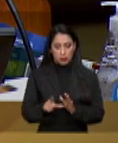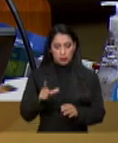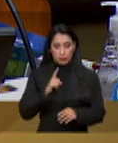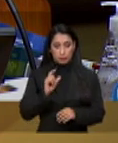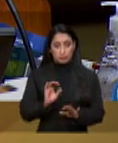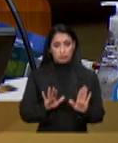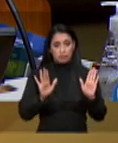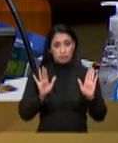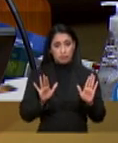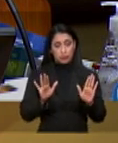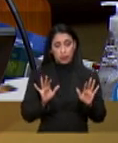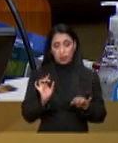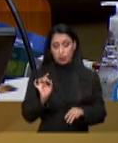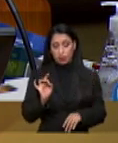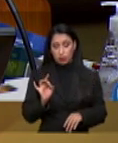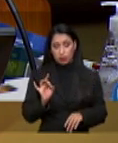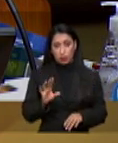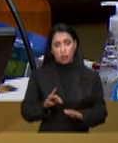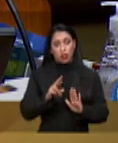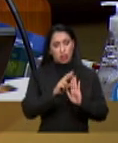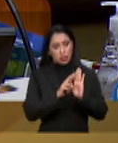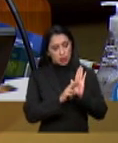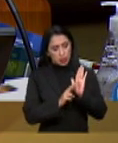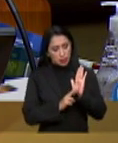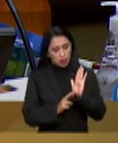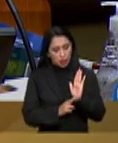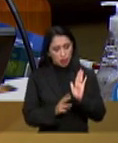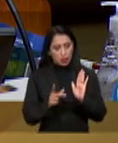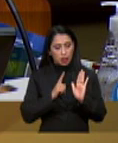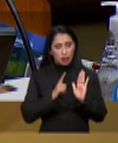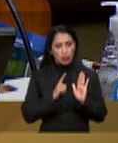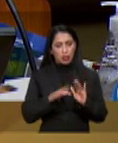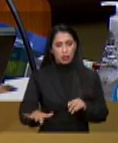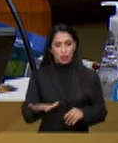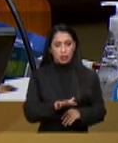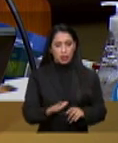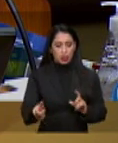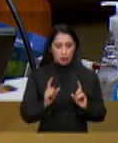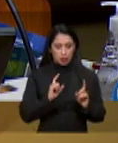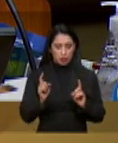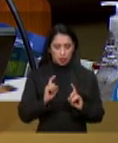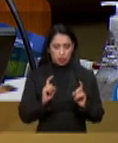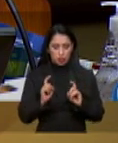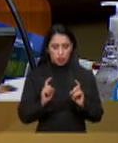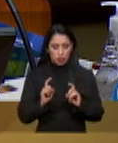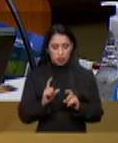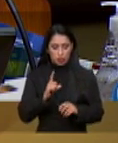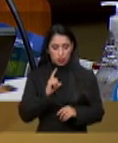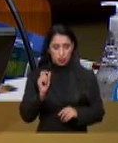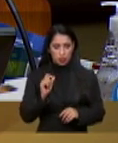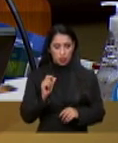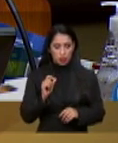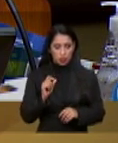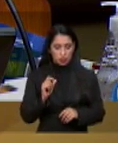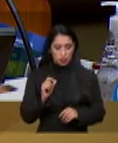sim simplesmente regulamentar procedimentos no âmbito da administração pública